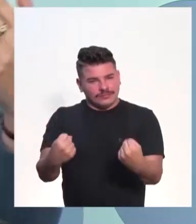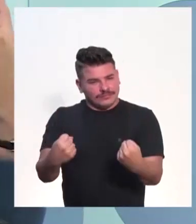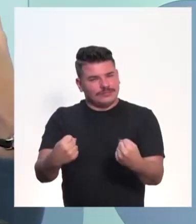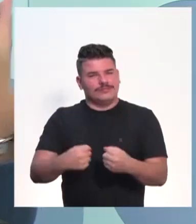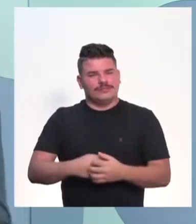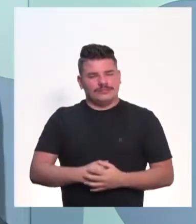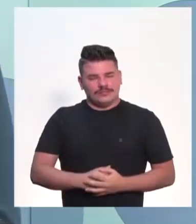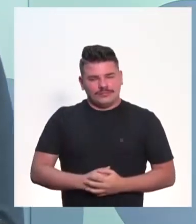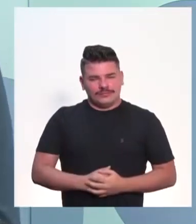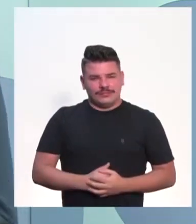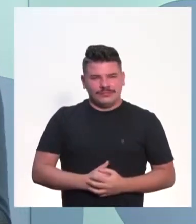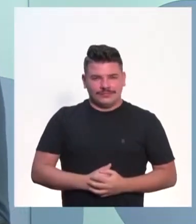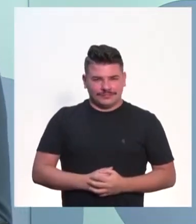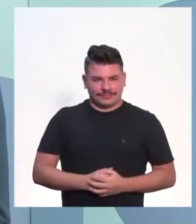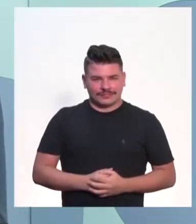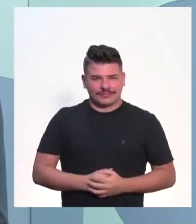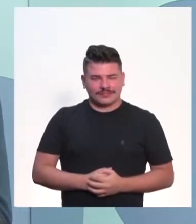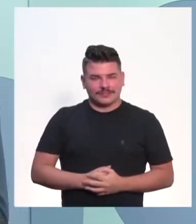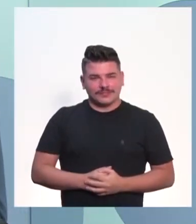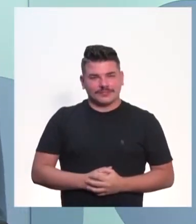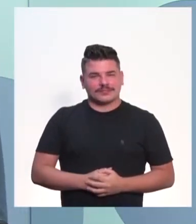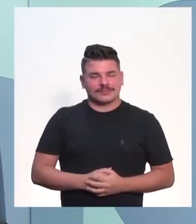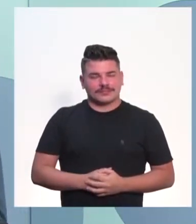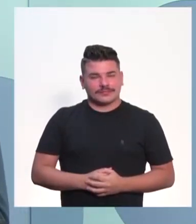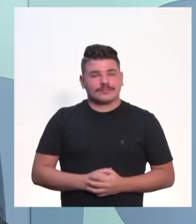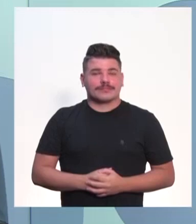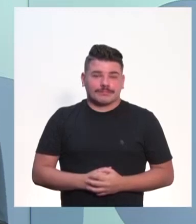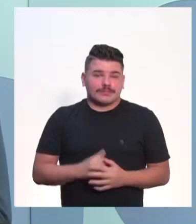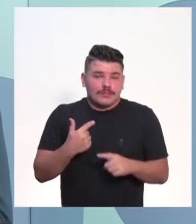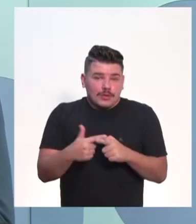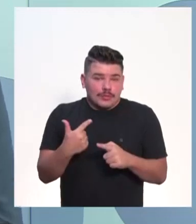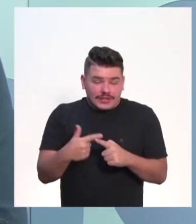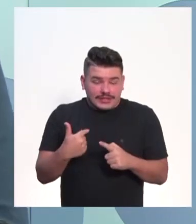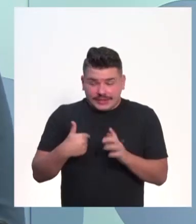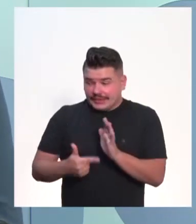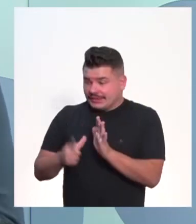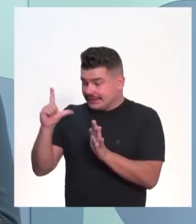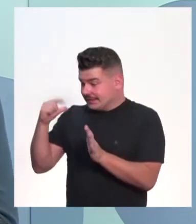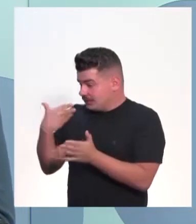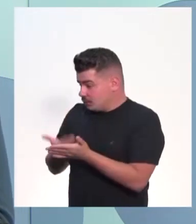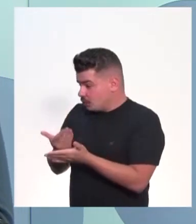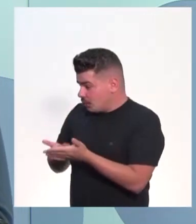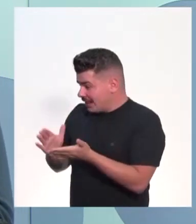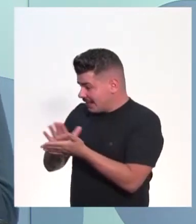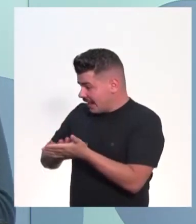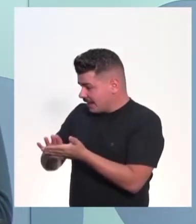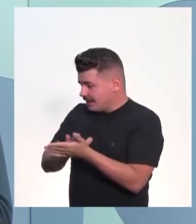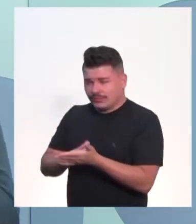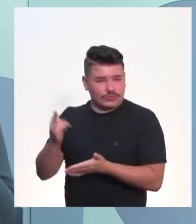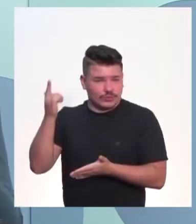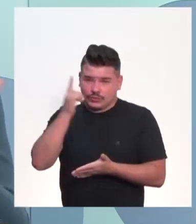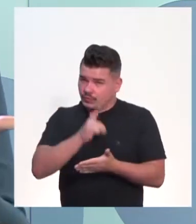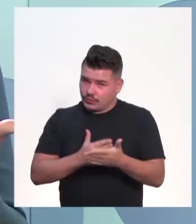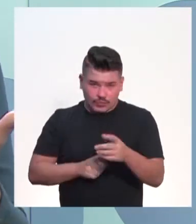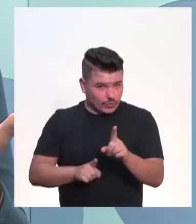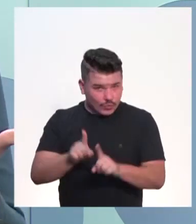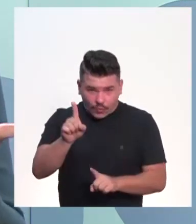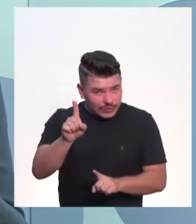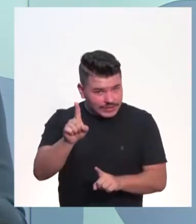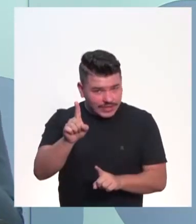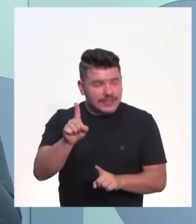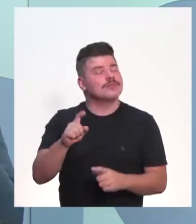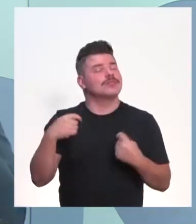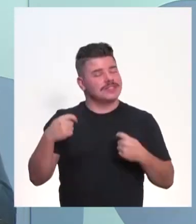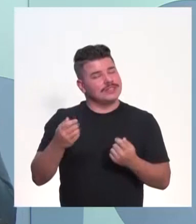alto de desempenho em alguma coisa que não tenha estudado muito. E, bom, mas o que significa